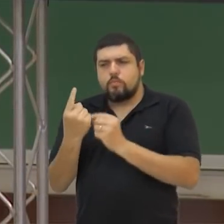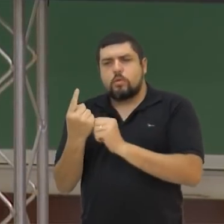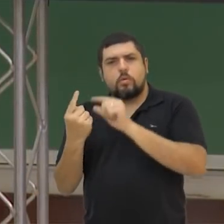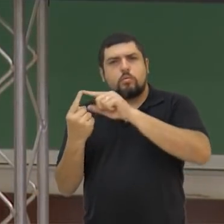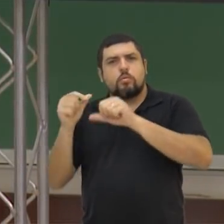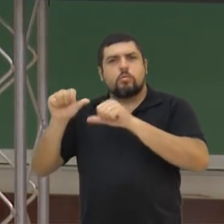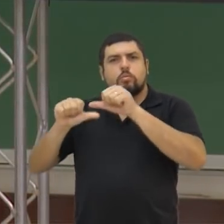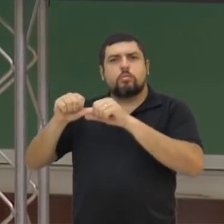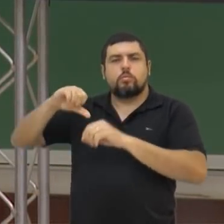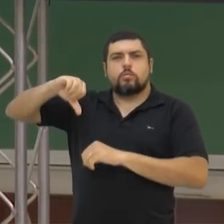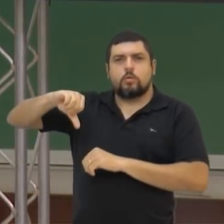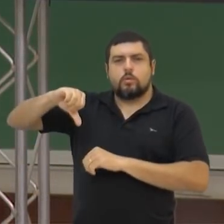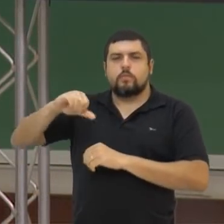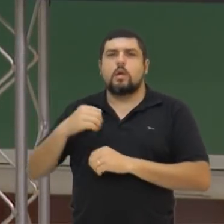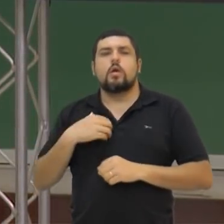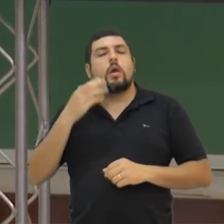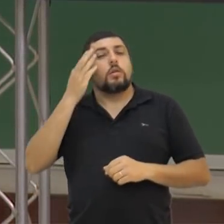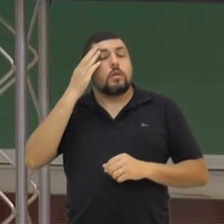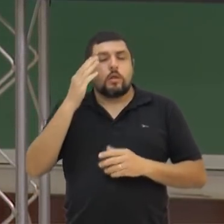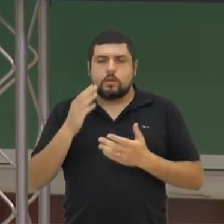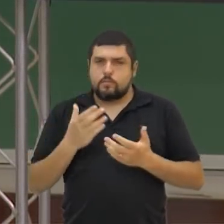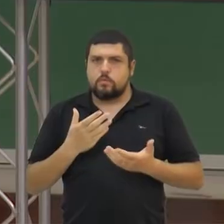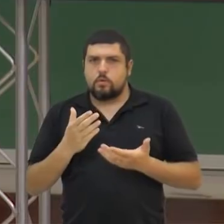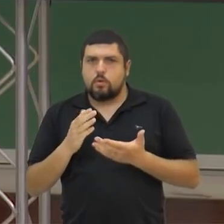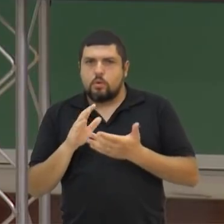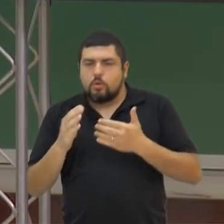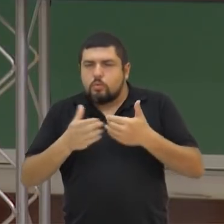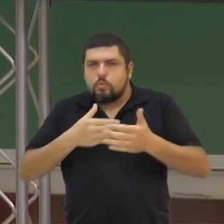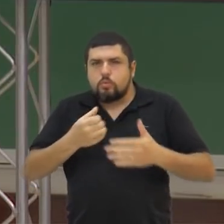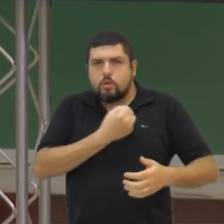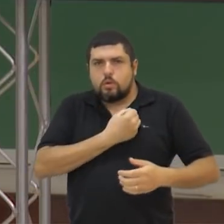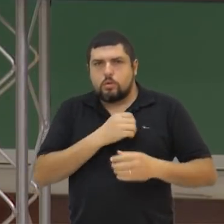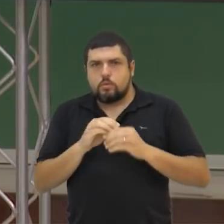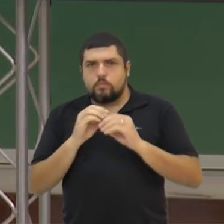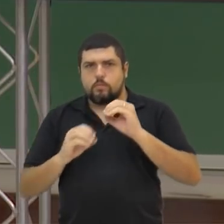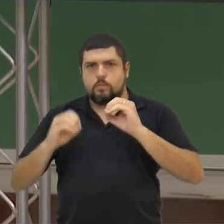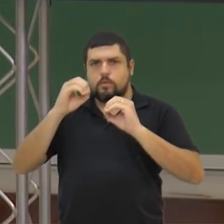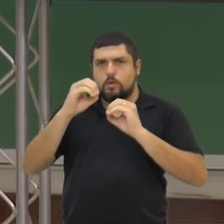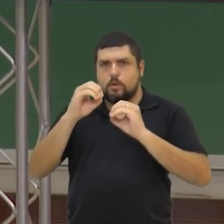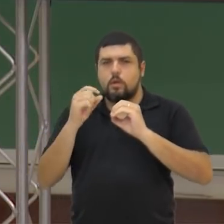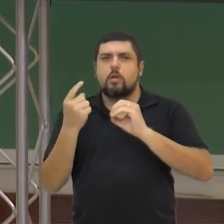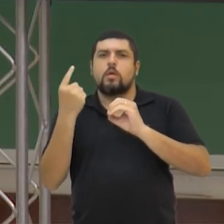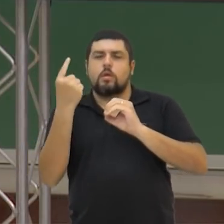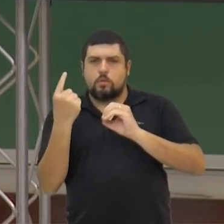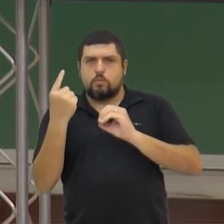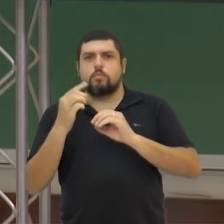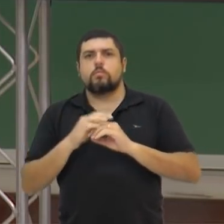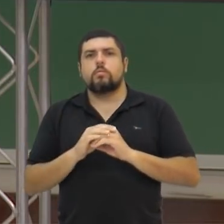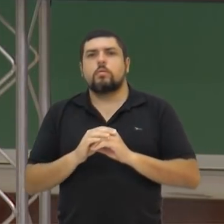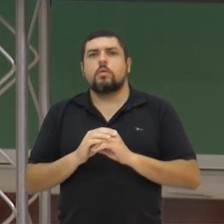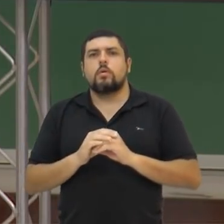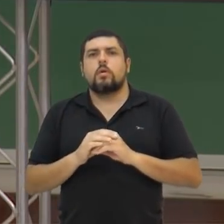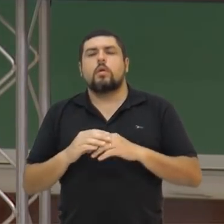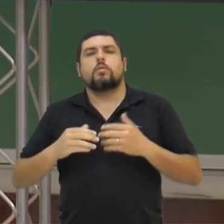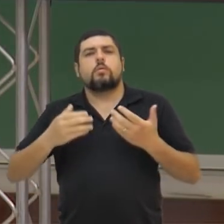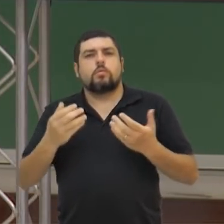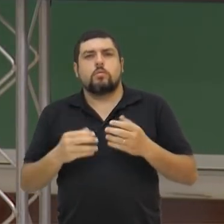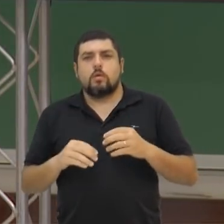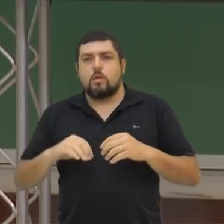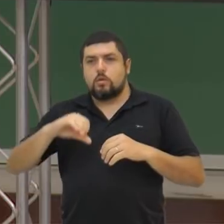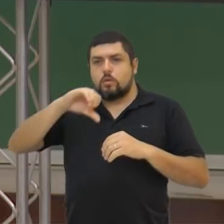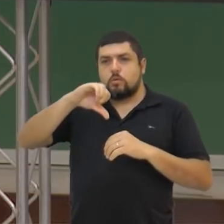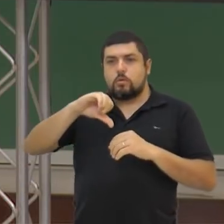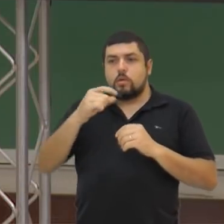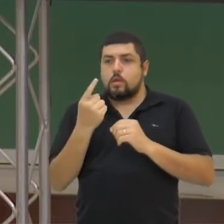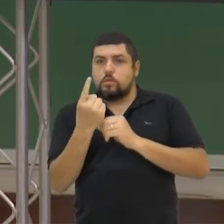9? Nós sabemos que qualquer número elevado a 0 é igual a 1, tá? Então, eu vou transformar esse 1 em quê? Em 9 elevado